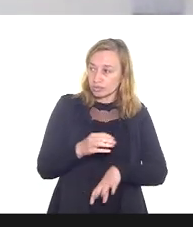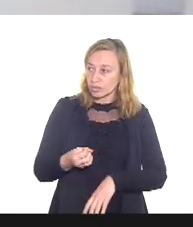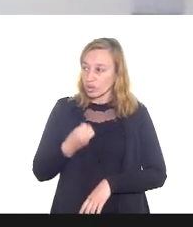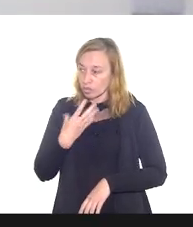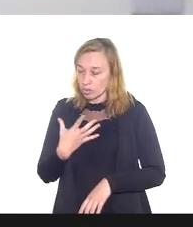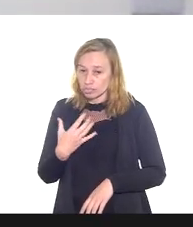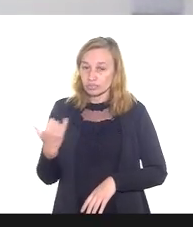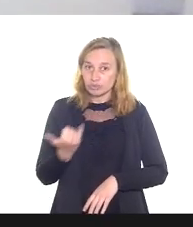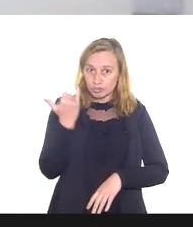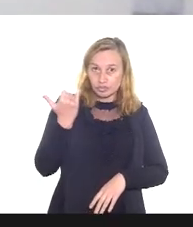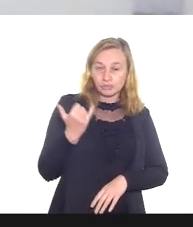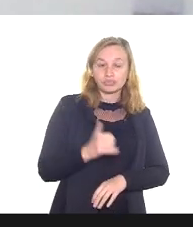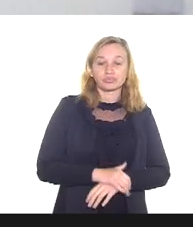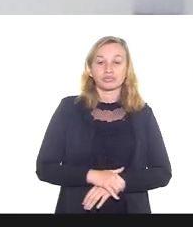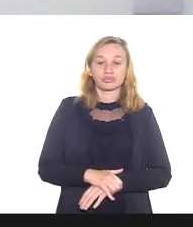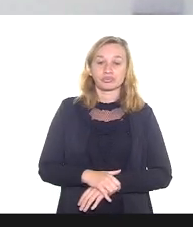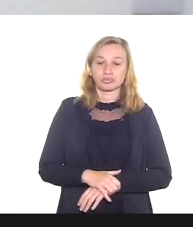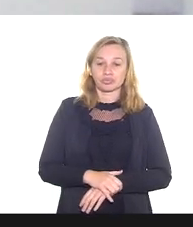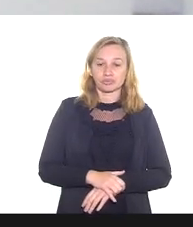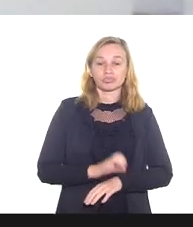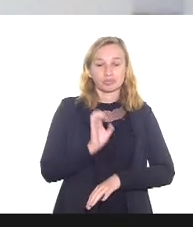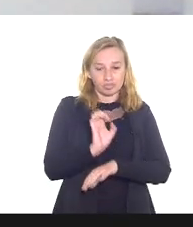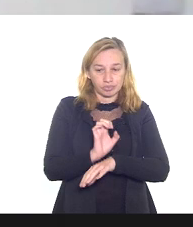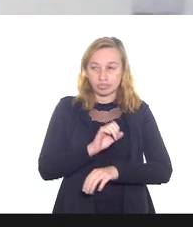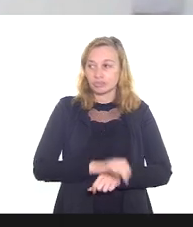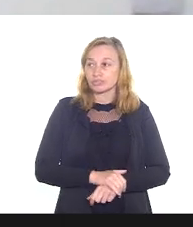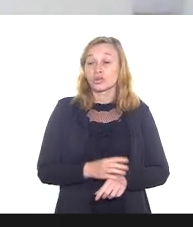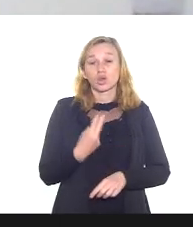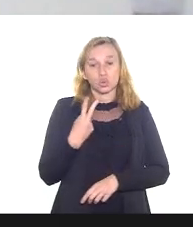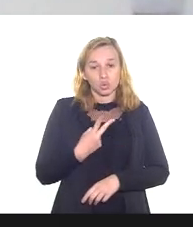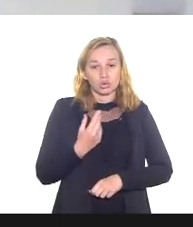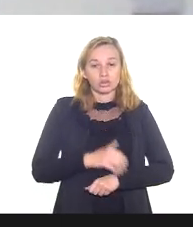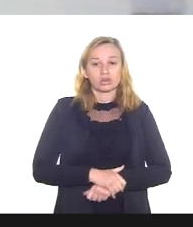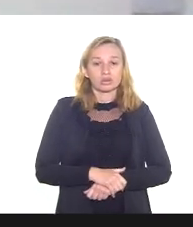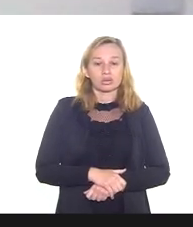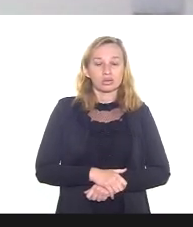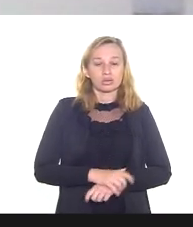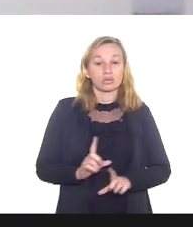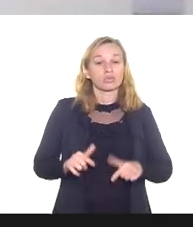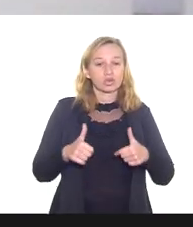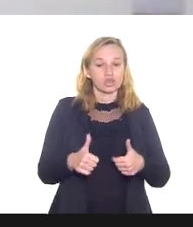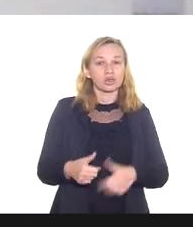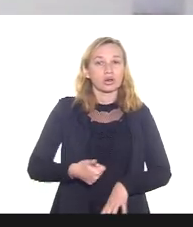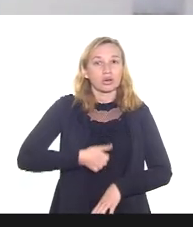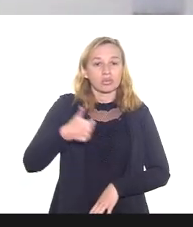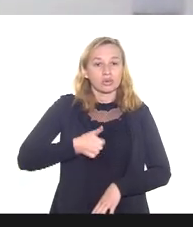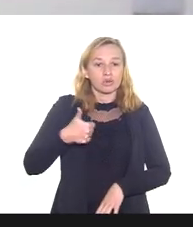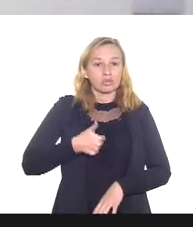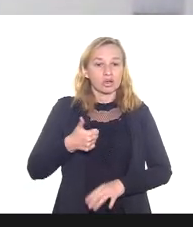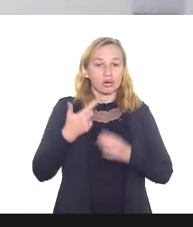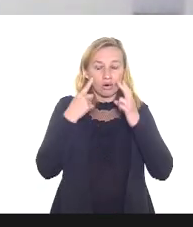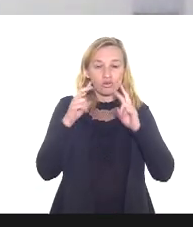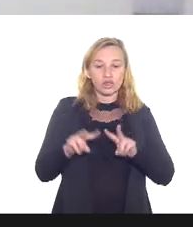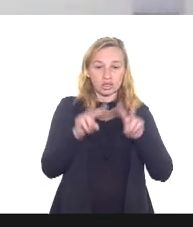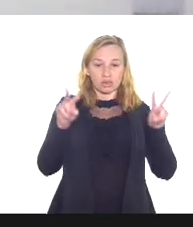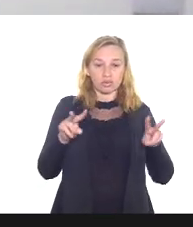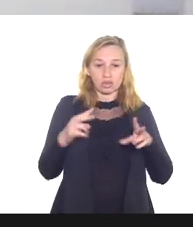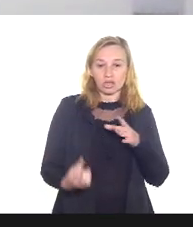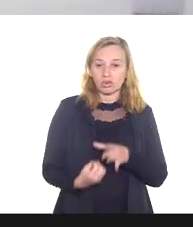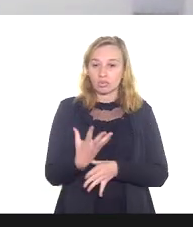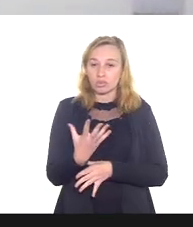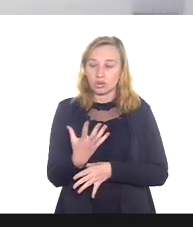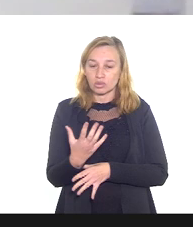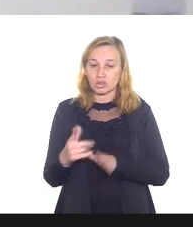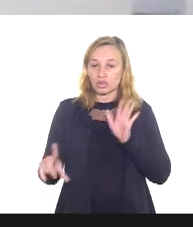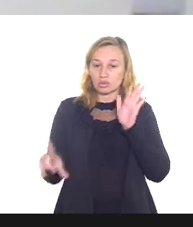muito produtivo para o Estado. Dois, nós vamos atuar primeiro do ponto de vista da produção